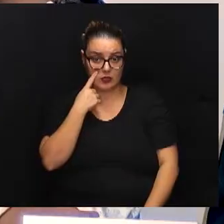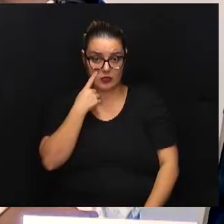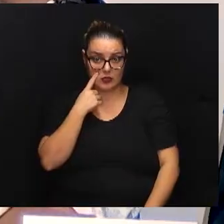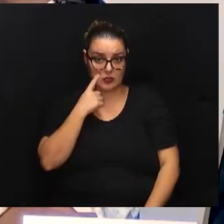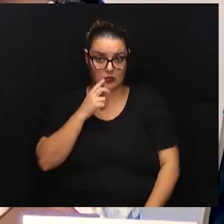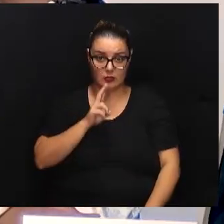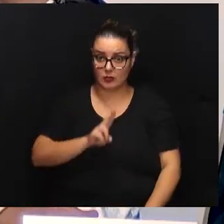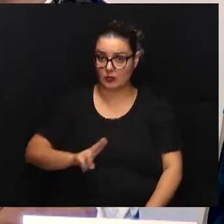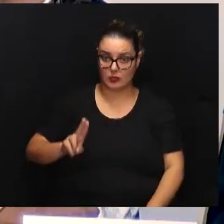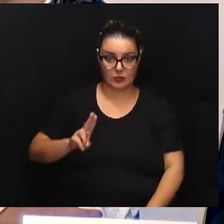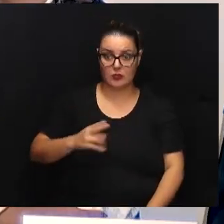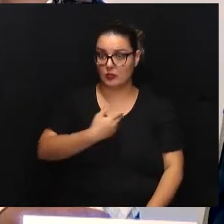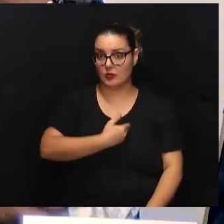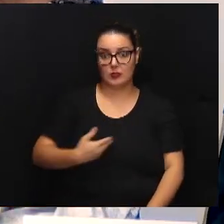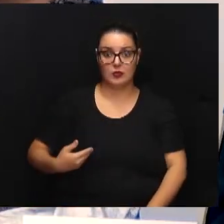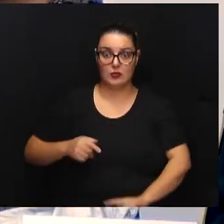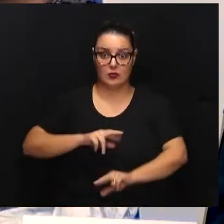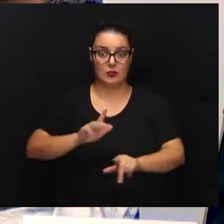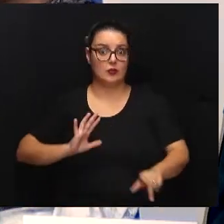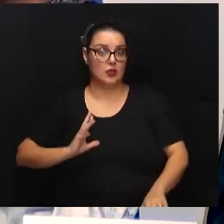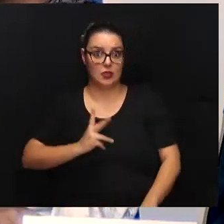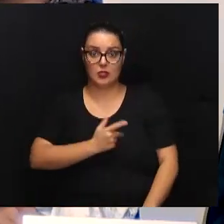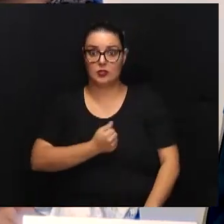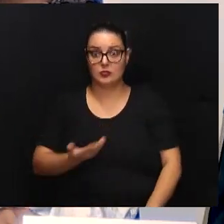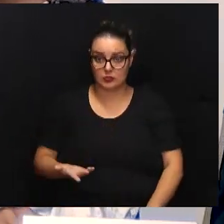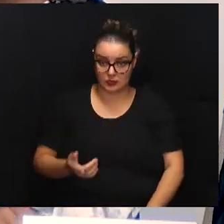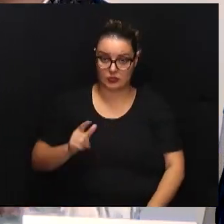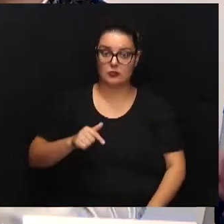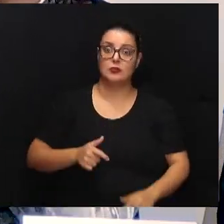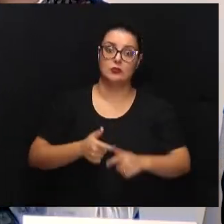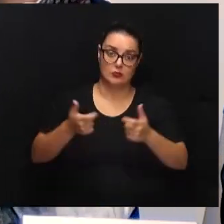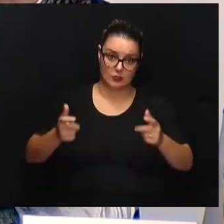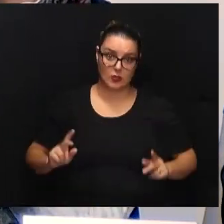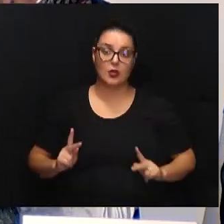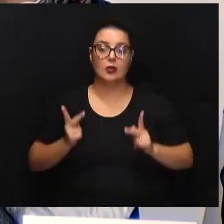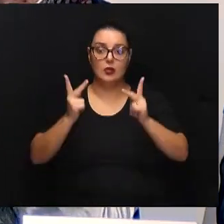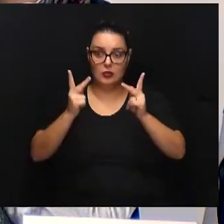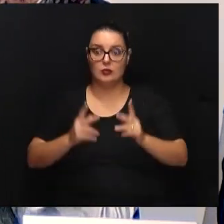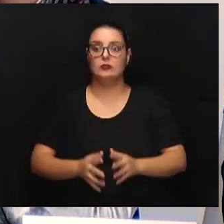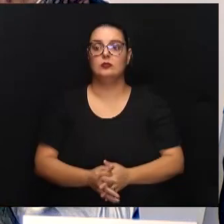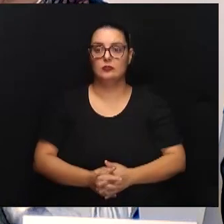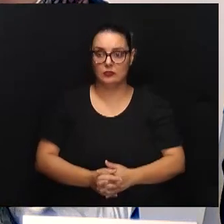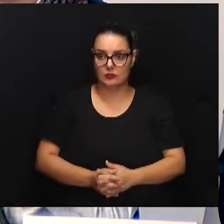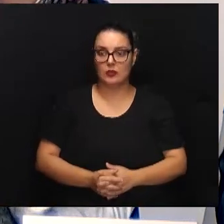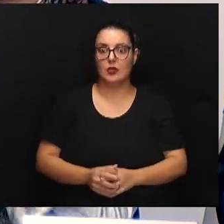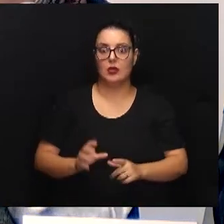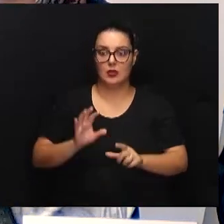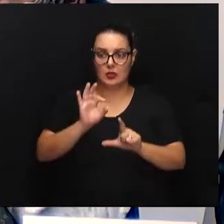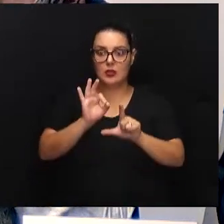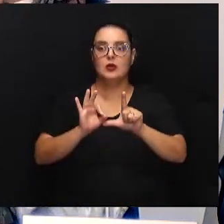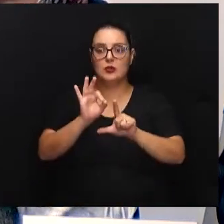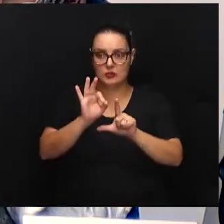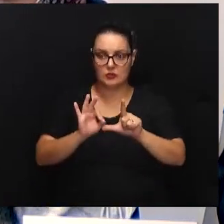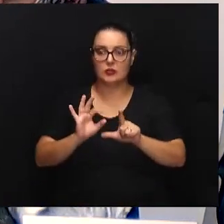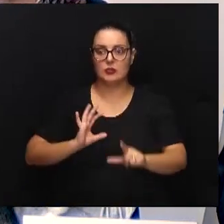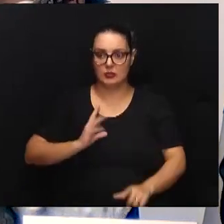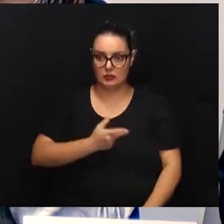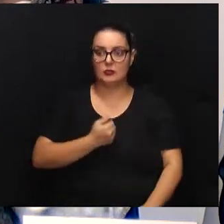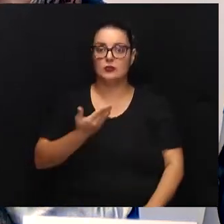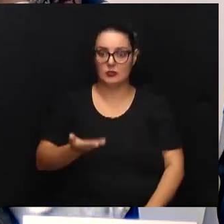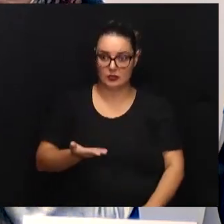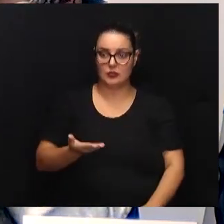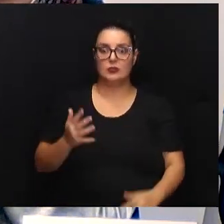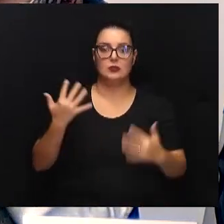trans, e foi uma grande vitória as cotas trans, né? Isso, e aí, porque a universidade